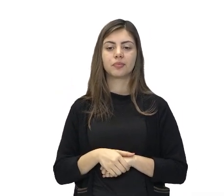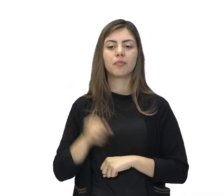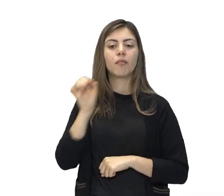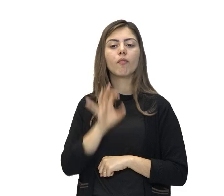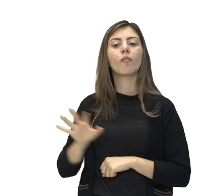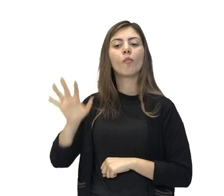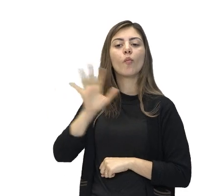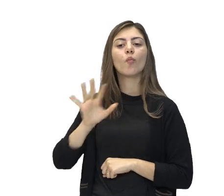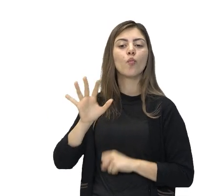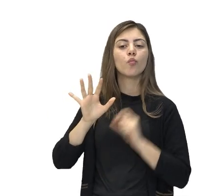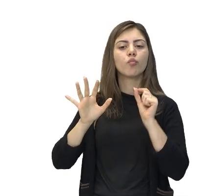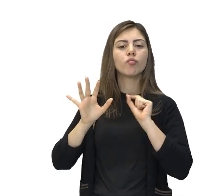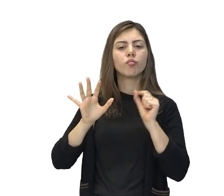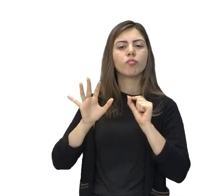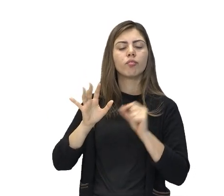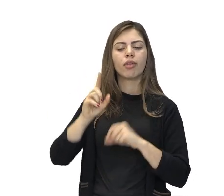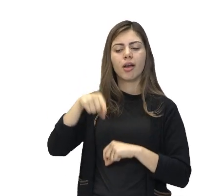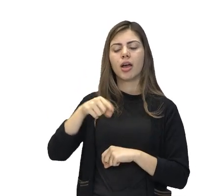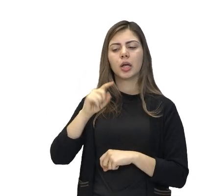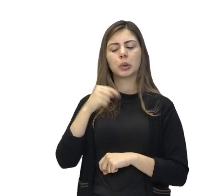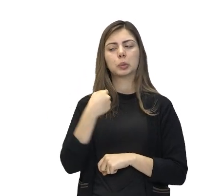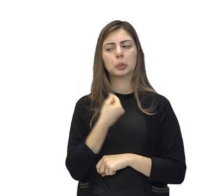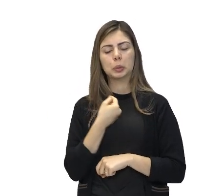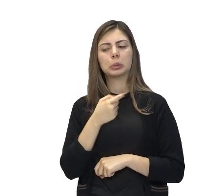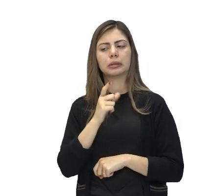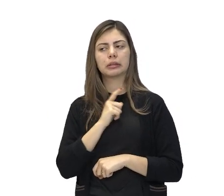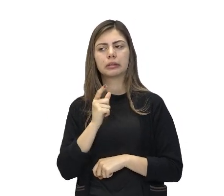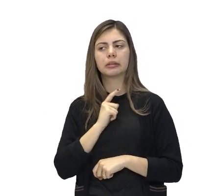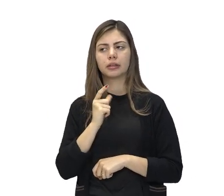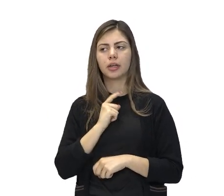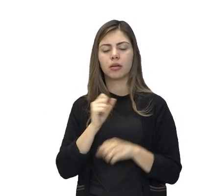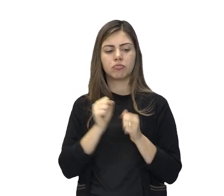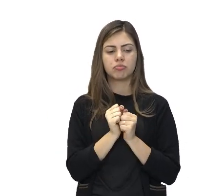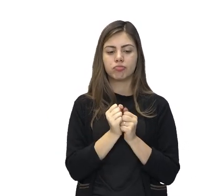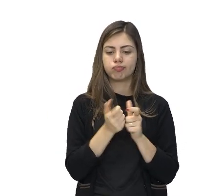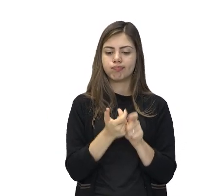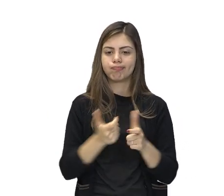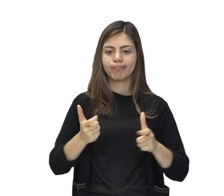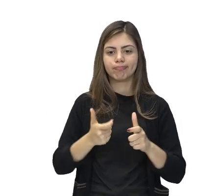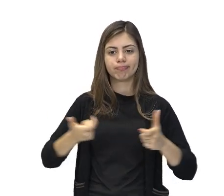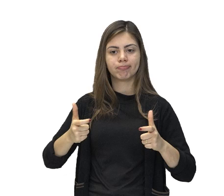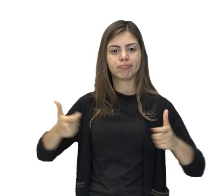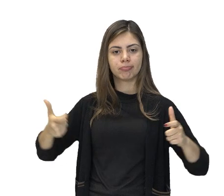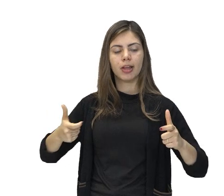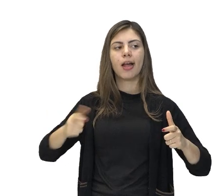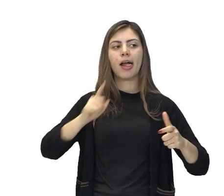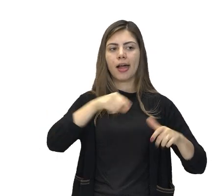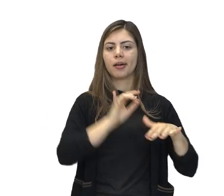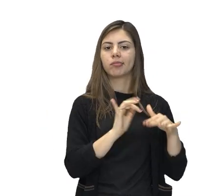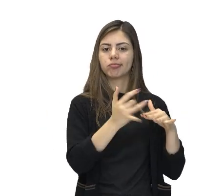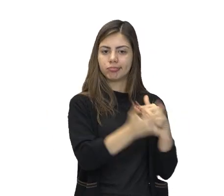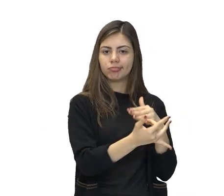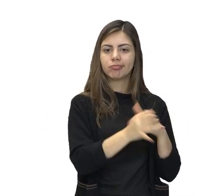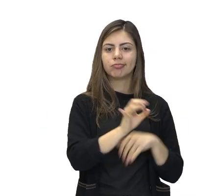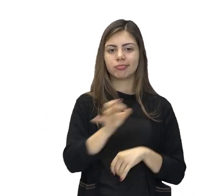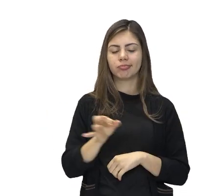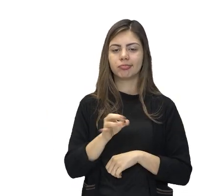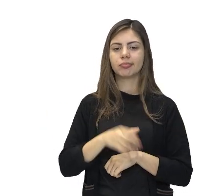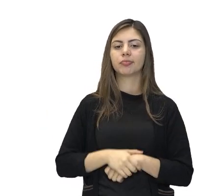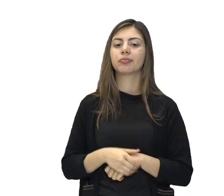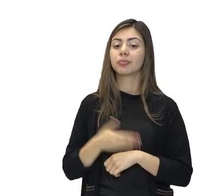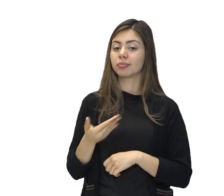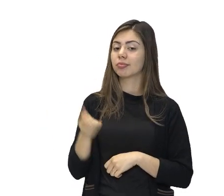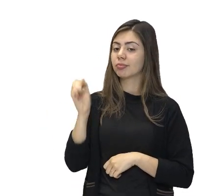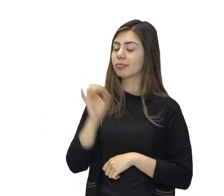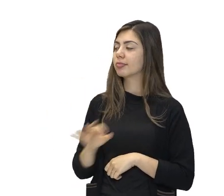é cada vez mais uma forma que tem se popularizado nas redes sociais. E, conforme a nossa imagem